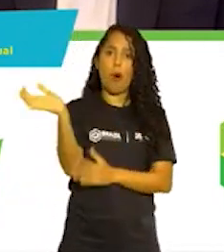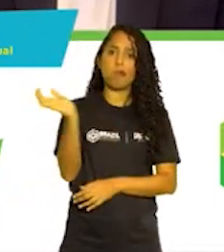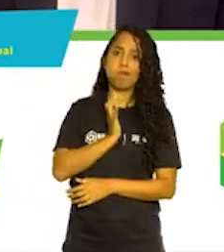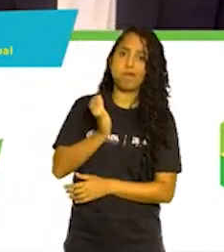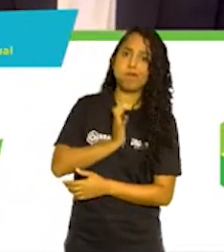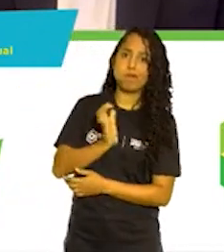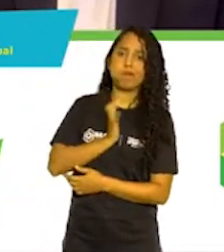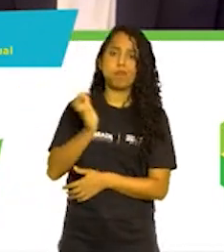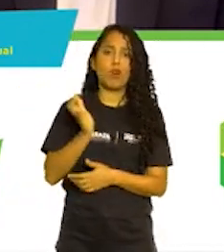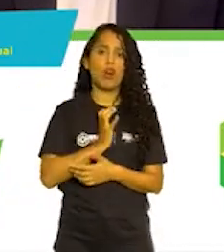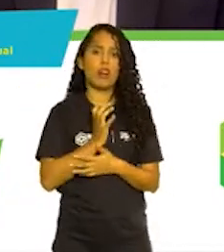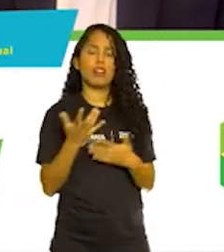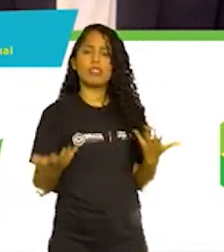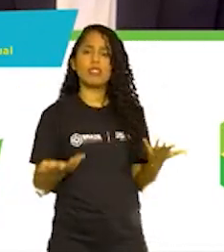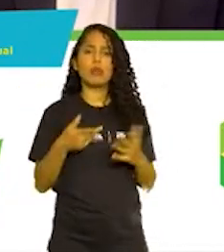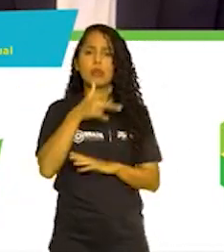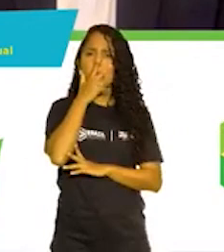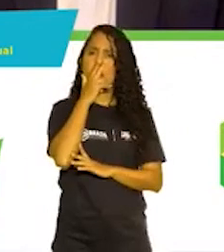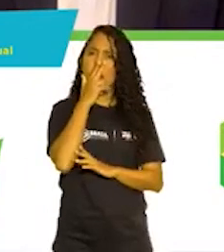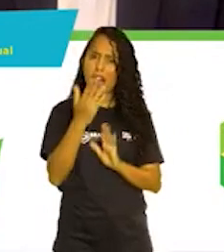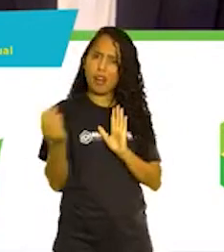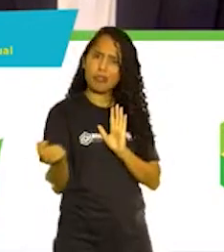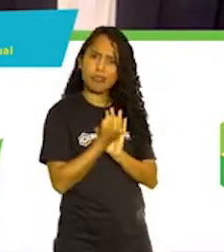cima, talvez seja simbolicamente